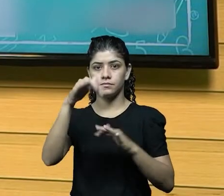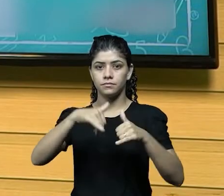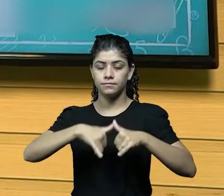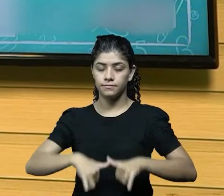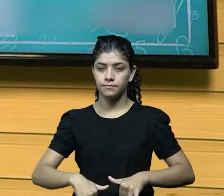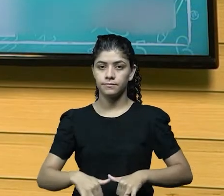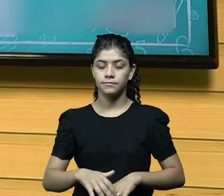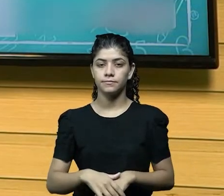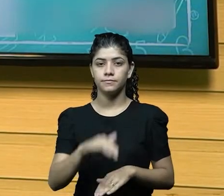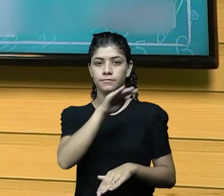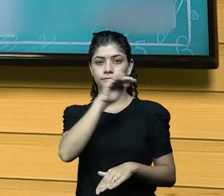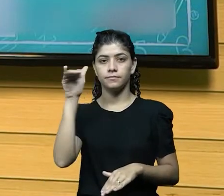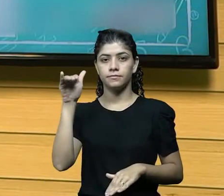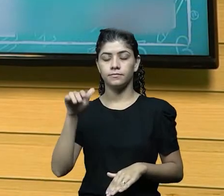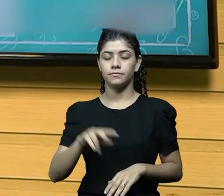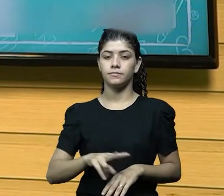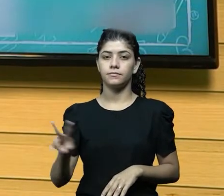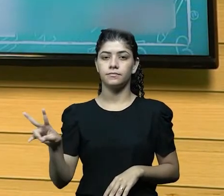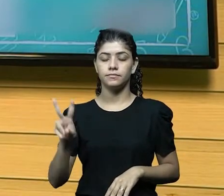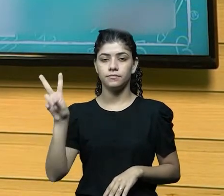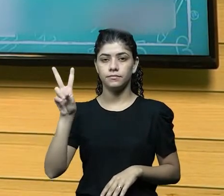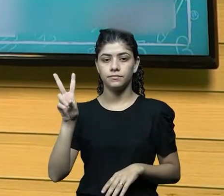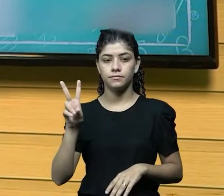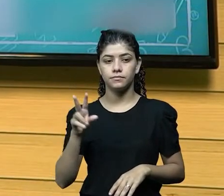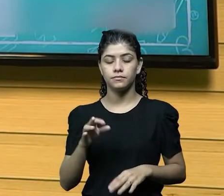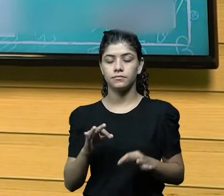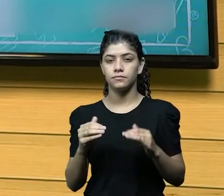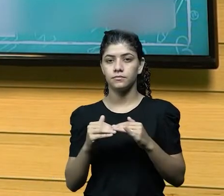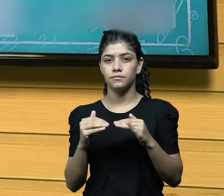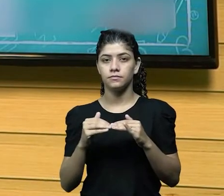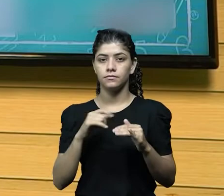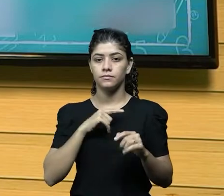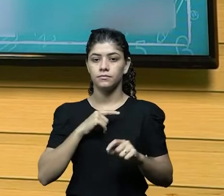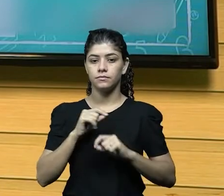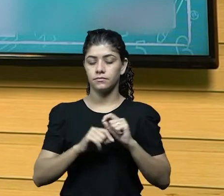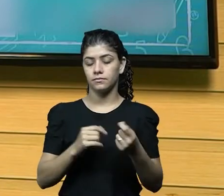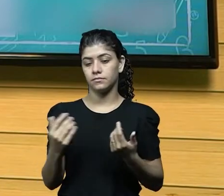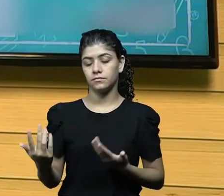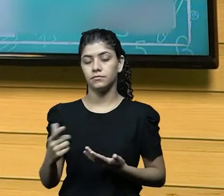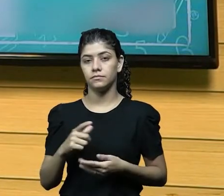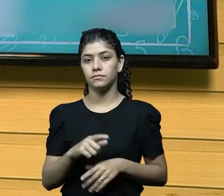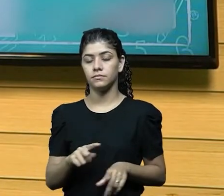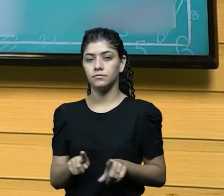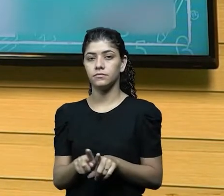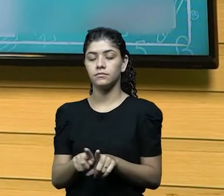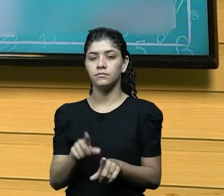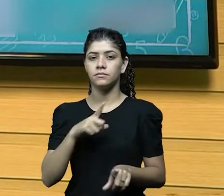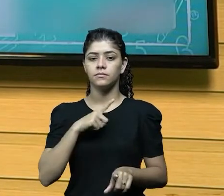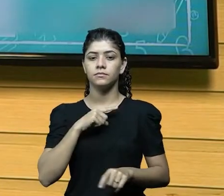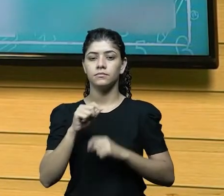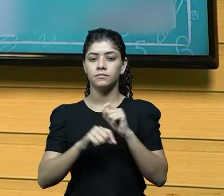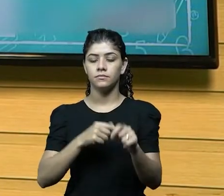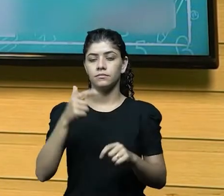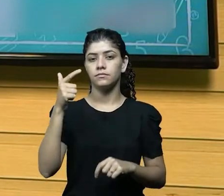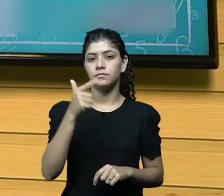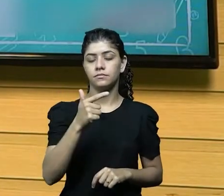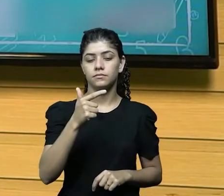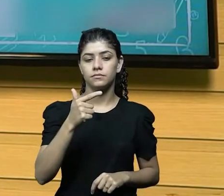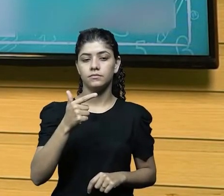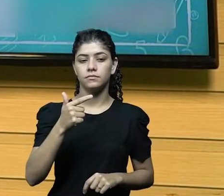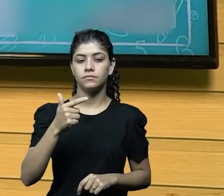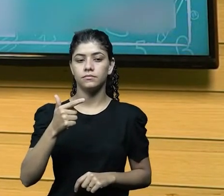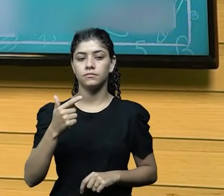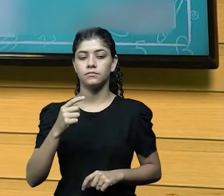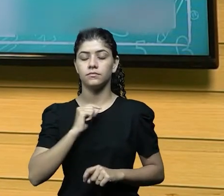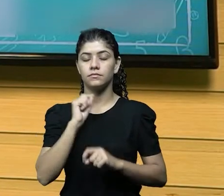fixa, esse valor perfeitamente alinhado vai fazer parte da medida. Então aqui nós temos 2 centímetros, que